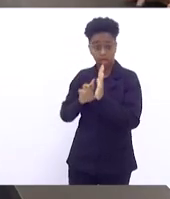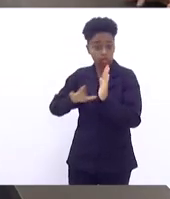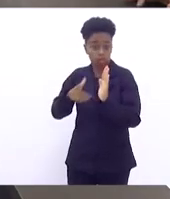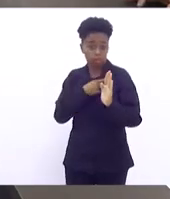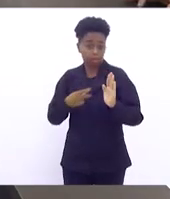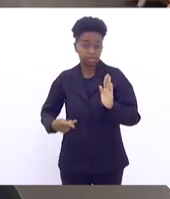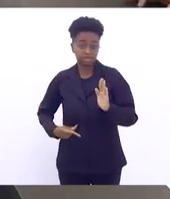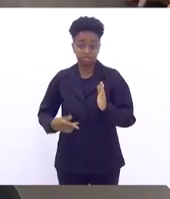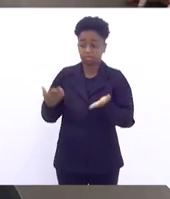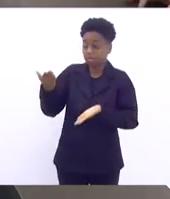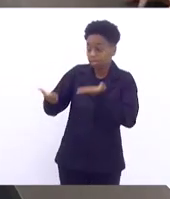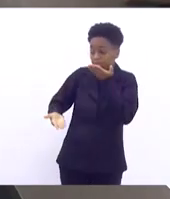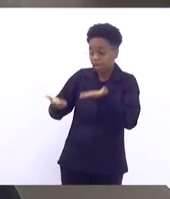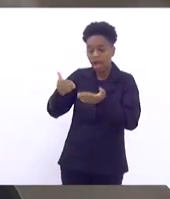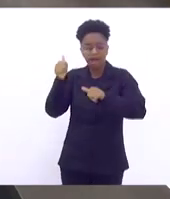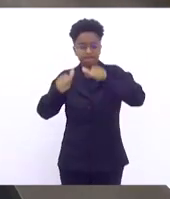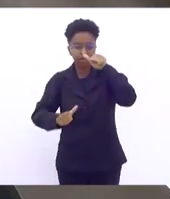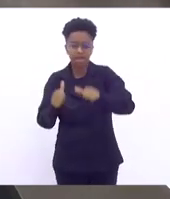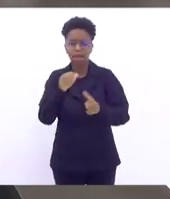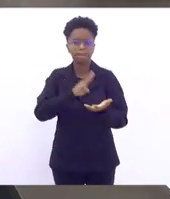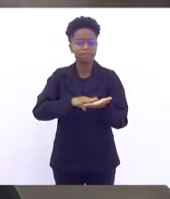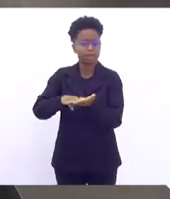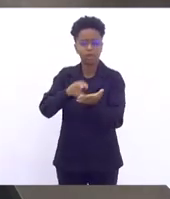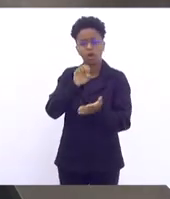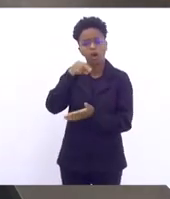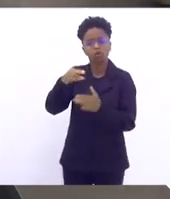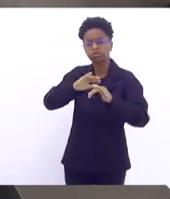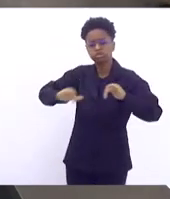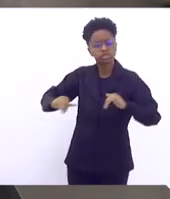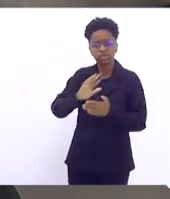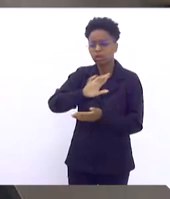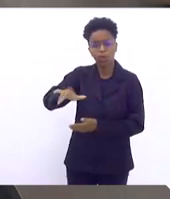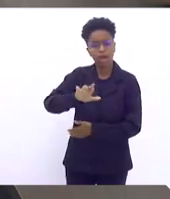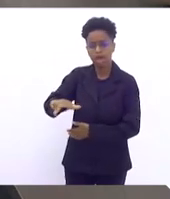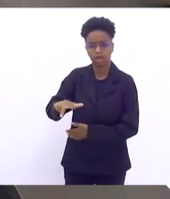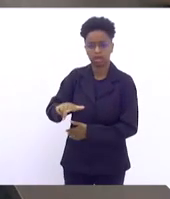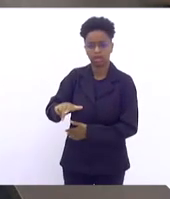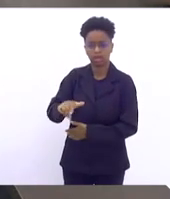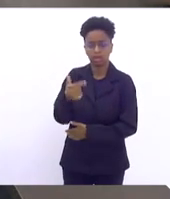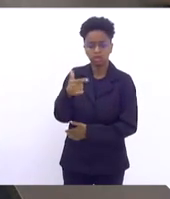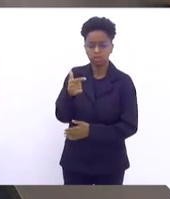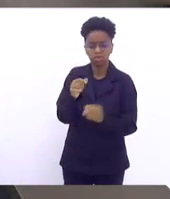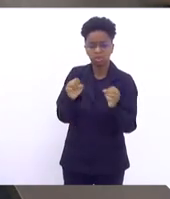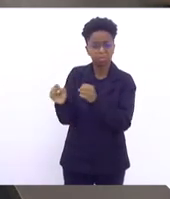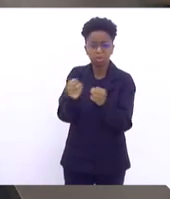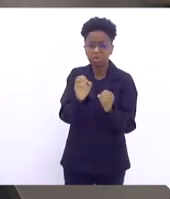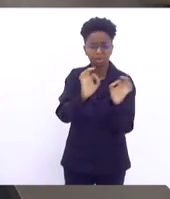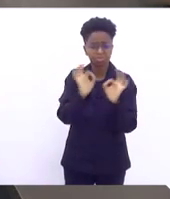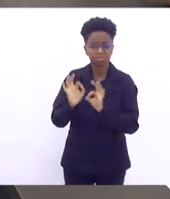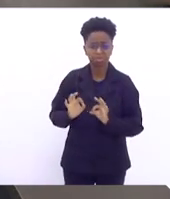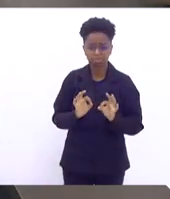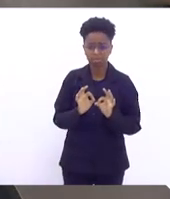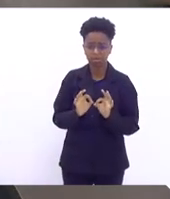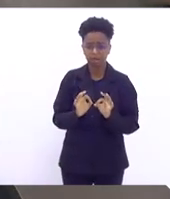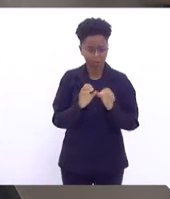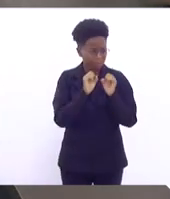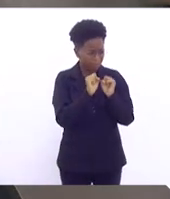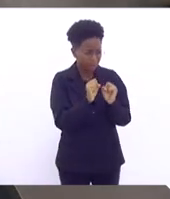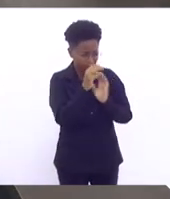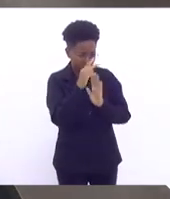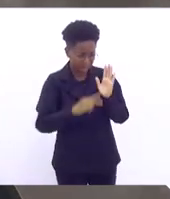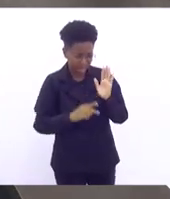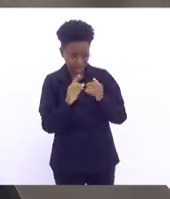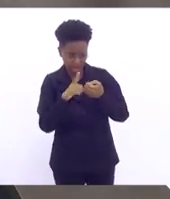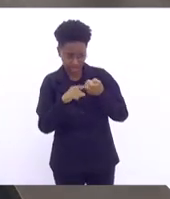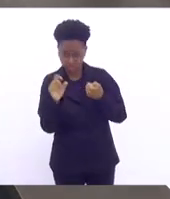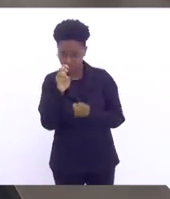vai fazer Ju o valor dos membros nem apartar não é não é não há nenhum poder de dicionário Presidente me permite ler o artigo